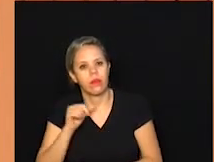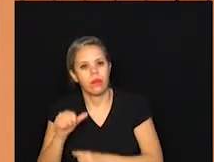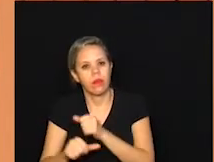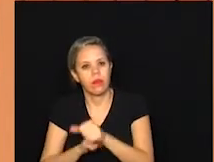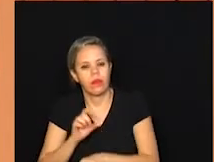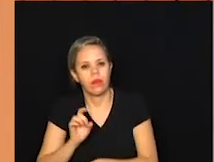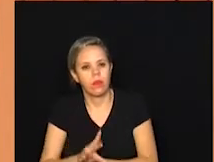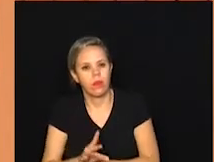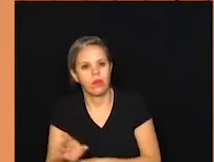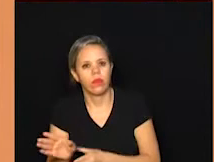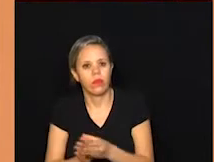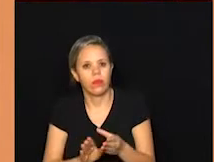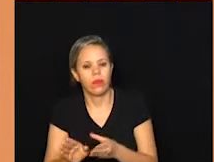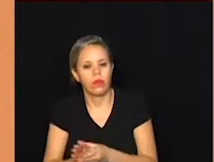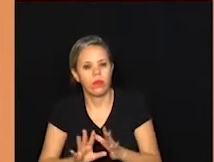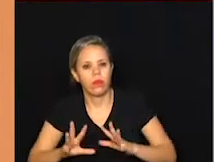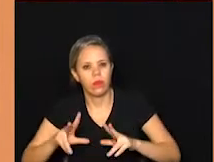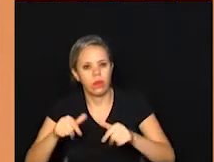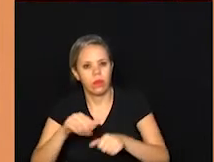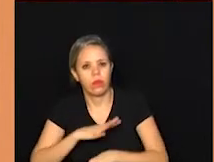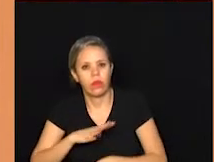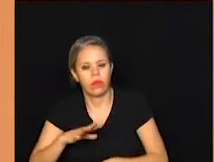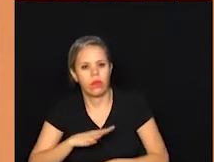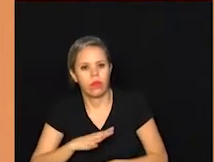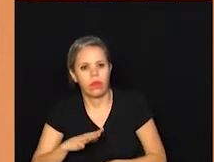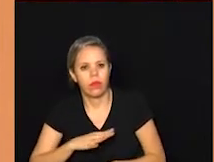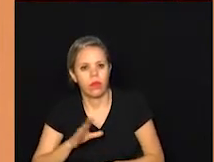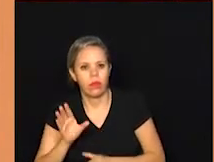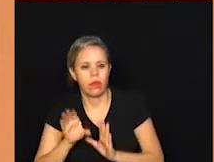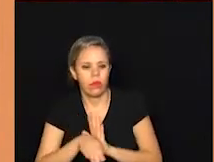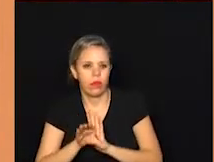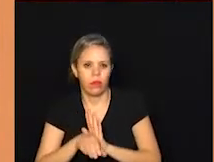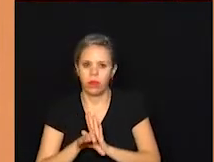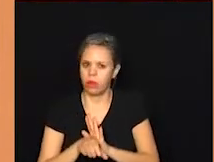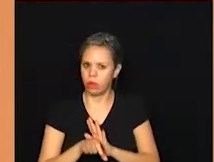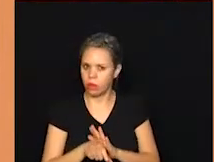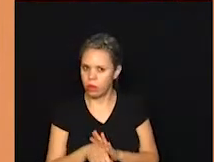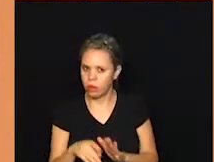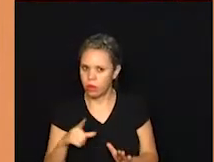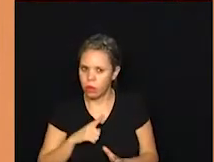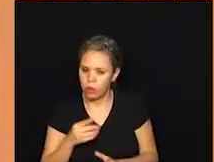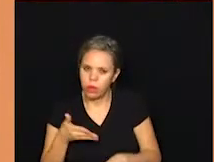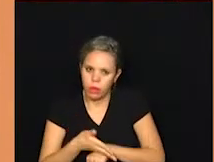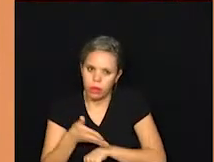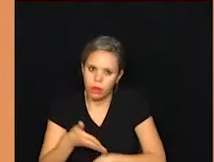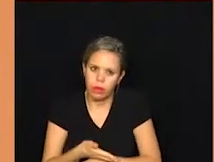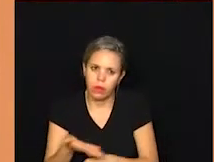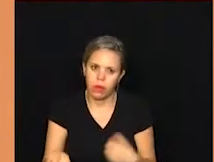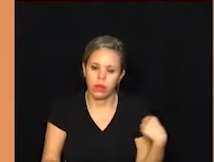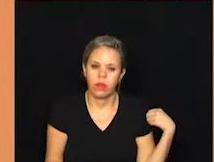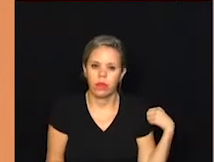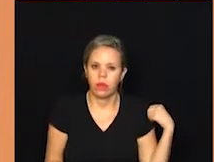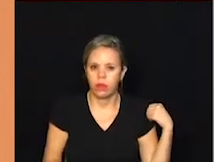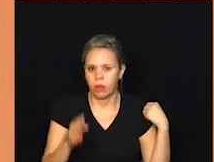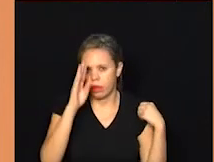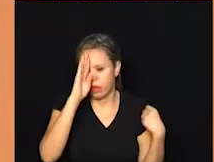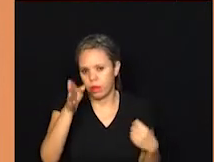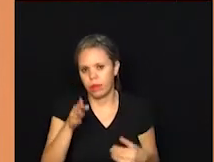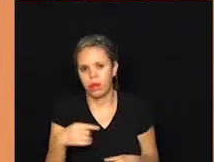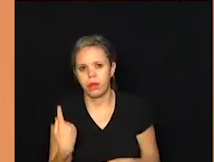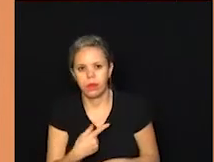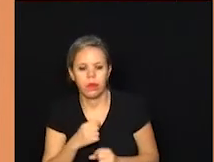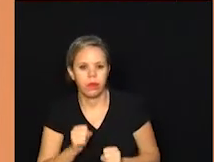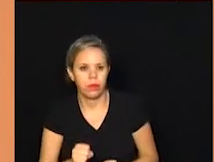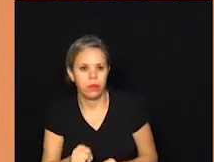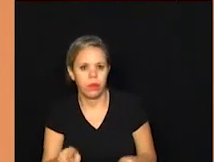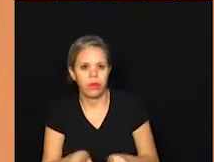só de um conselho, mas de toda uma cidade, de um conceito. Ter a sua participação aqui é fundamental para que a gente possa